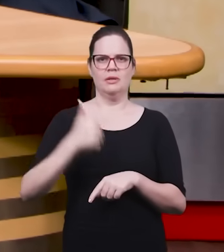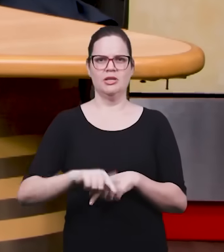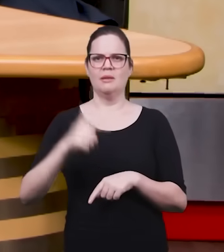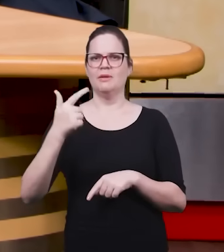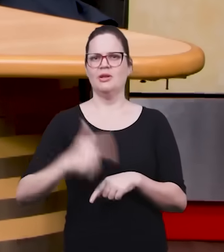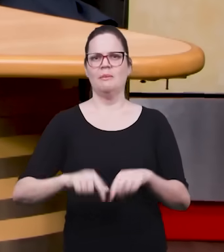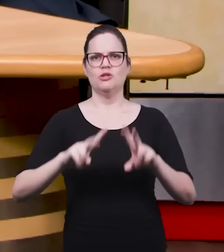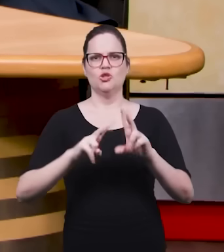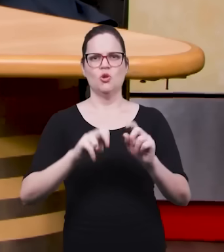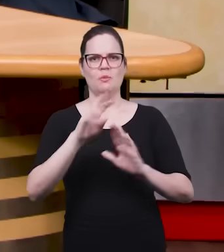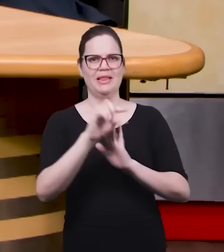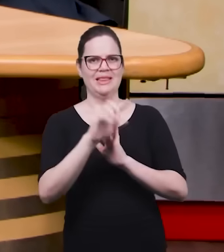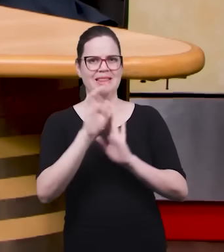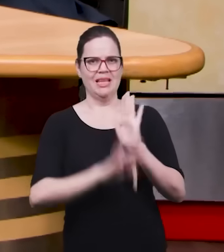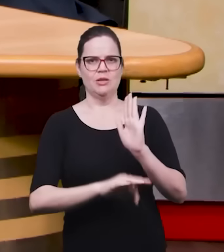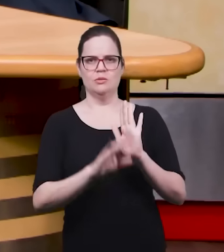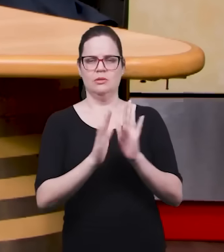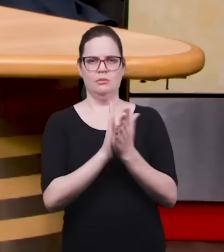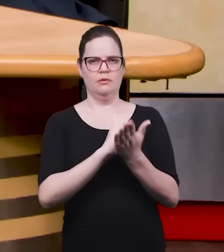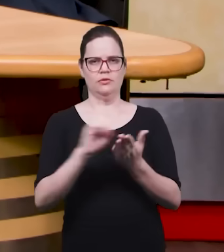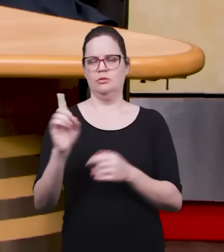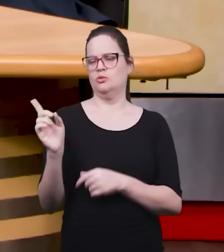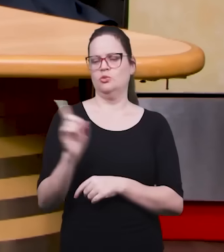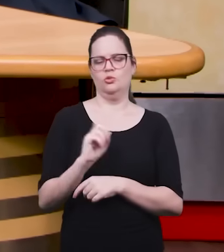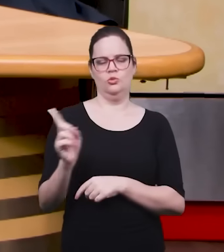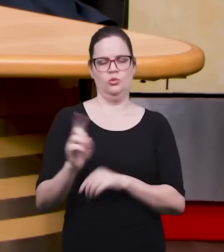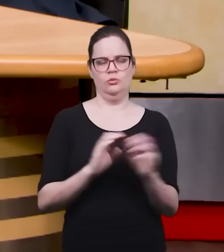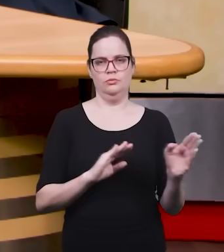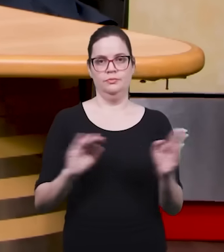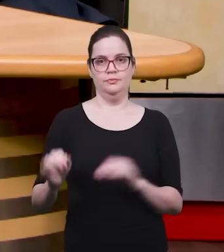estamos em cima da hora